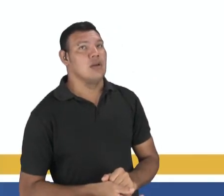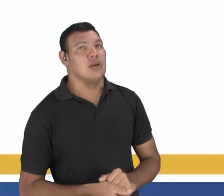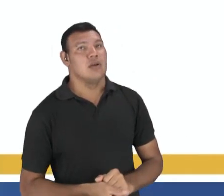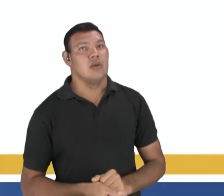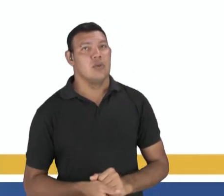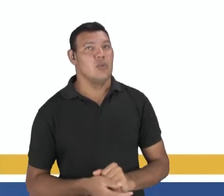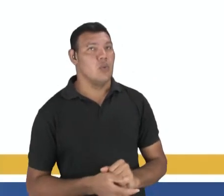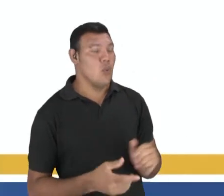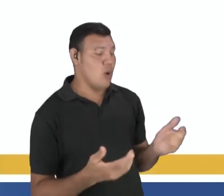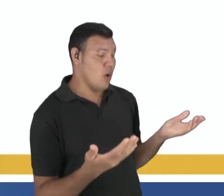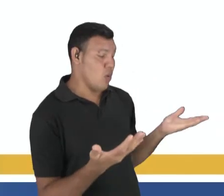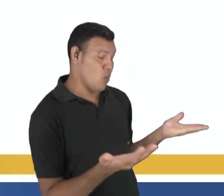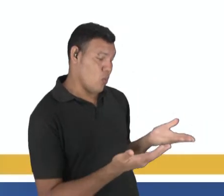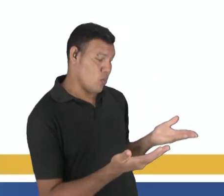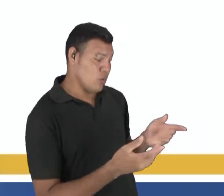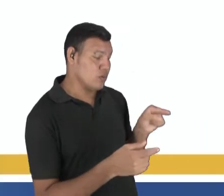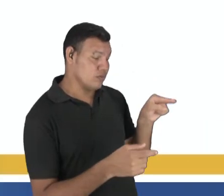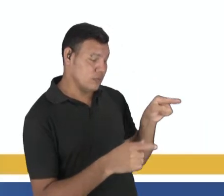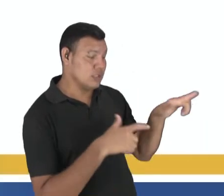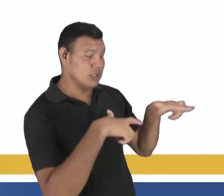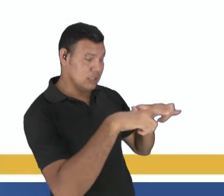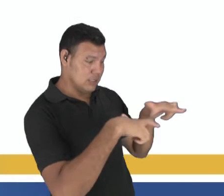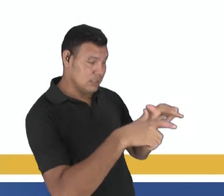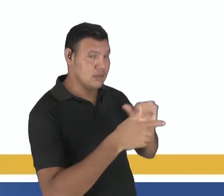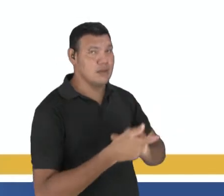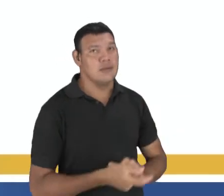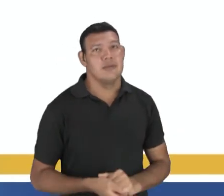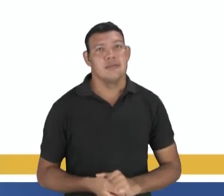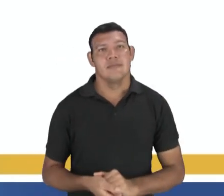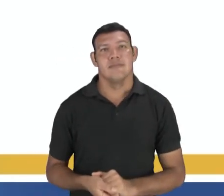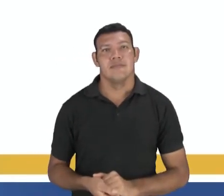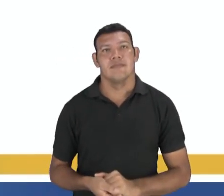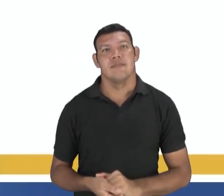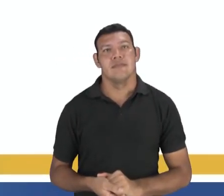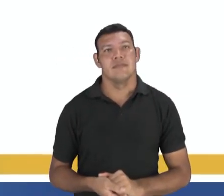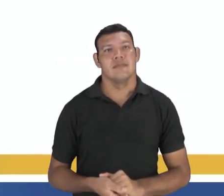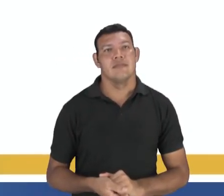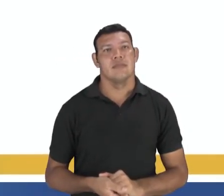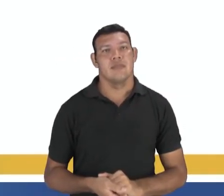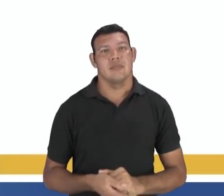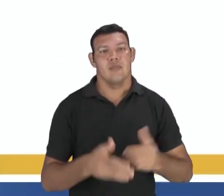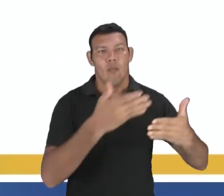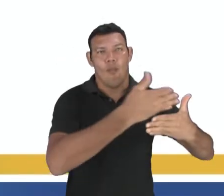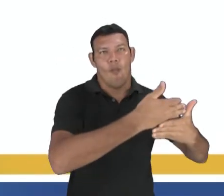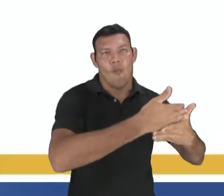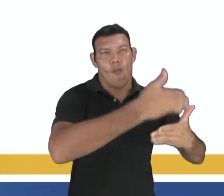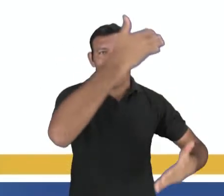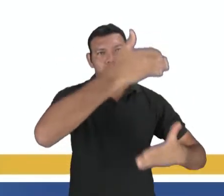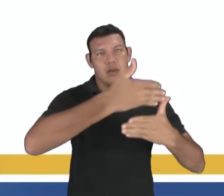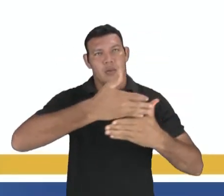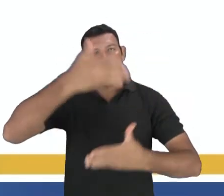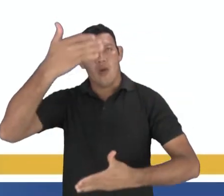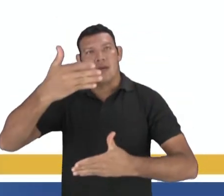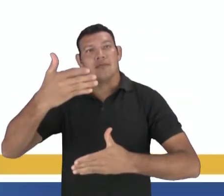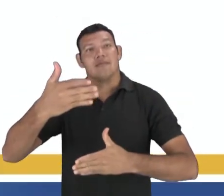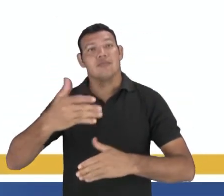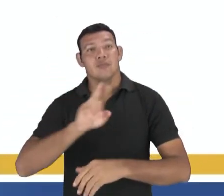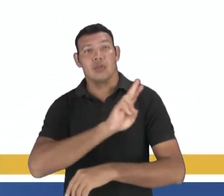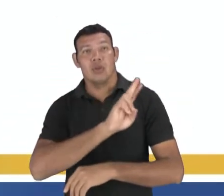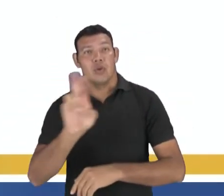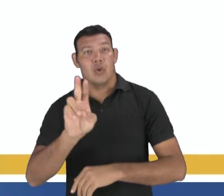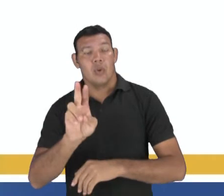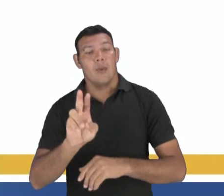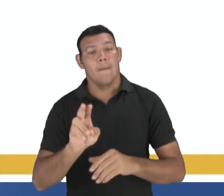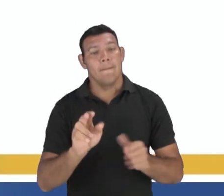algumas ferramentas para isso. E aí tem que acabar de construir um muro onde se está escrito